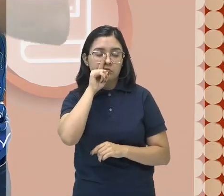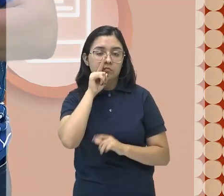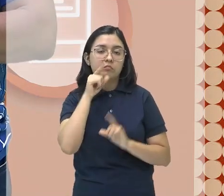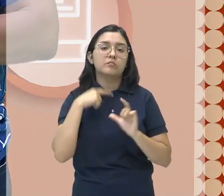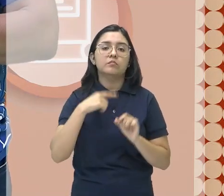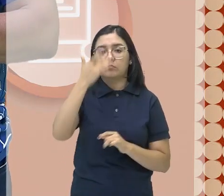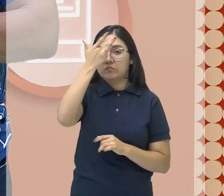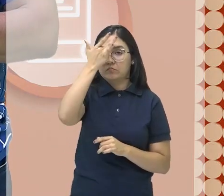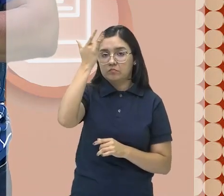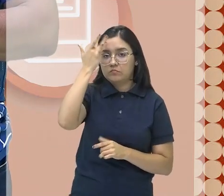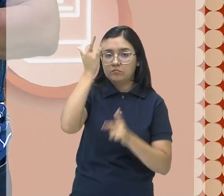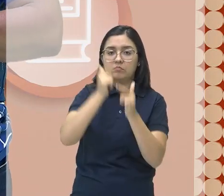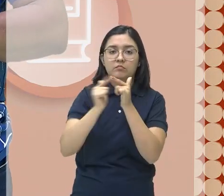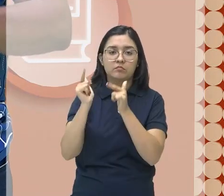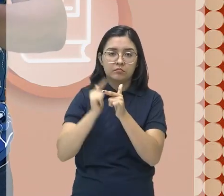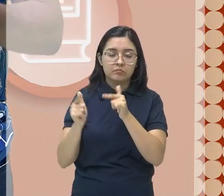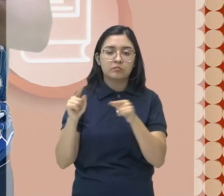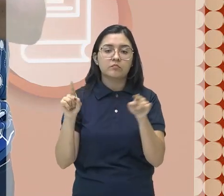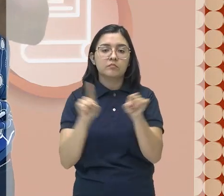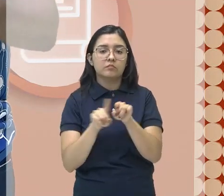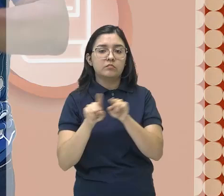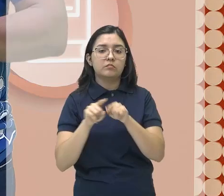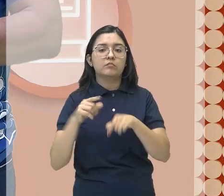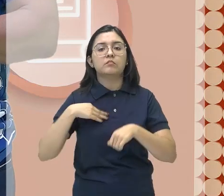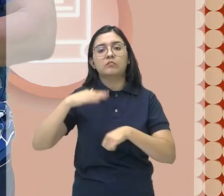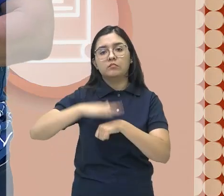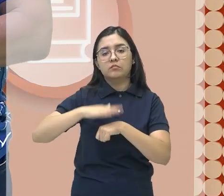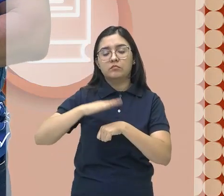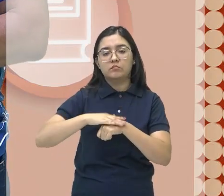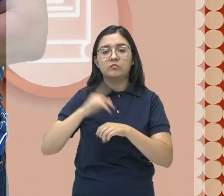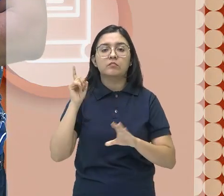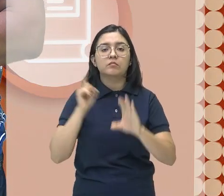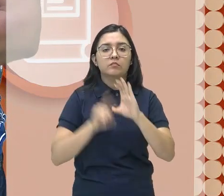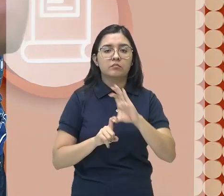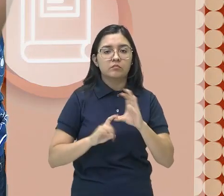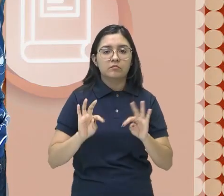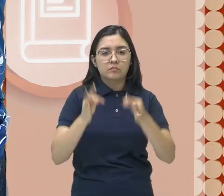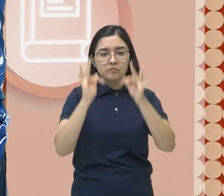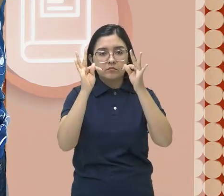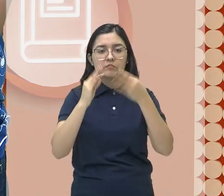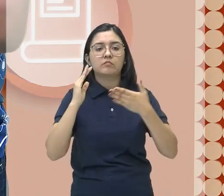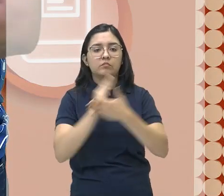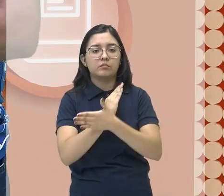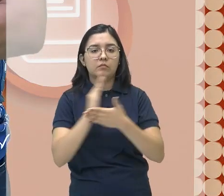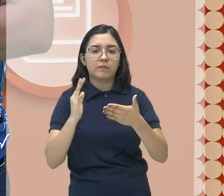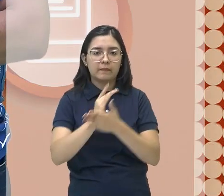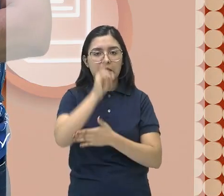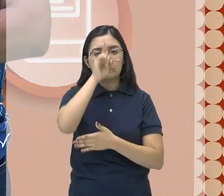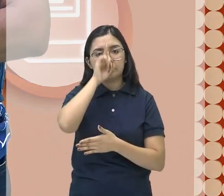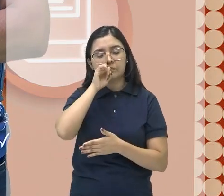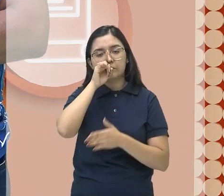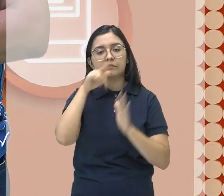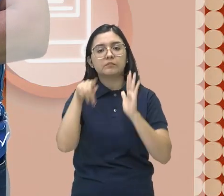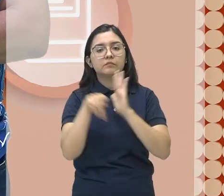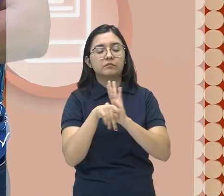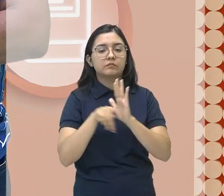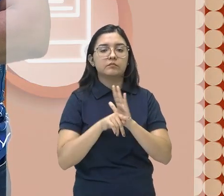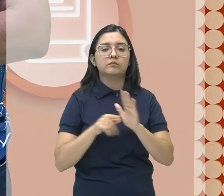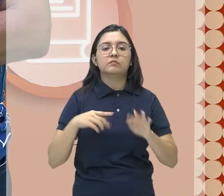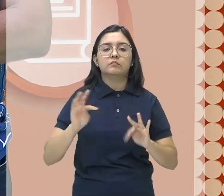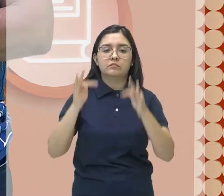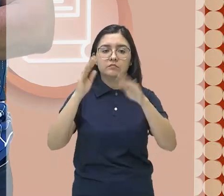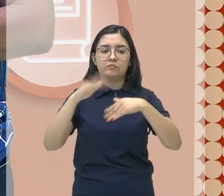mental, e a própria dependência tecnológica. Então, são alguns riscos, né? alguns desafios